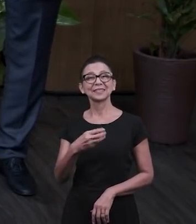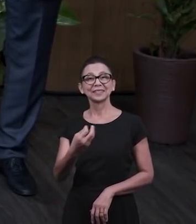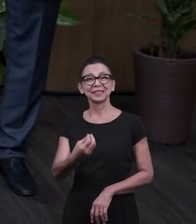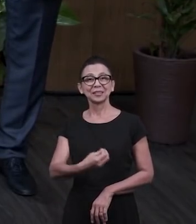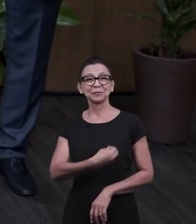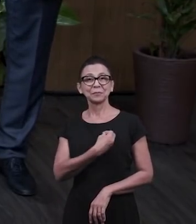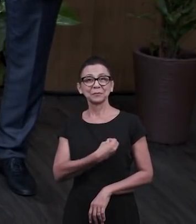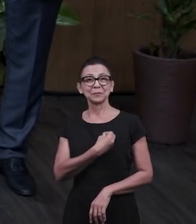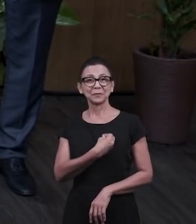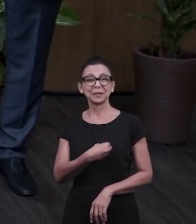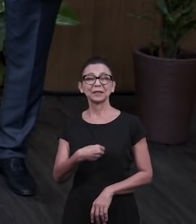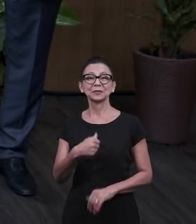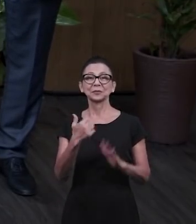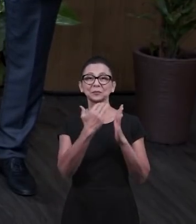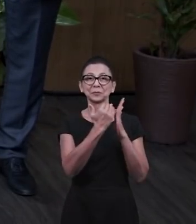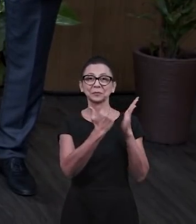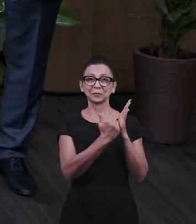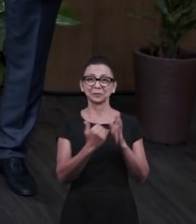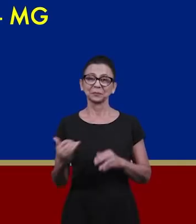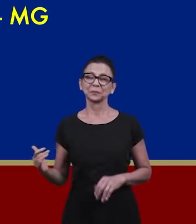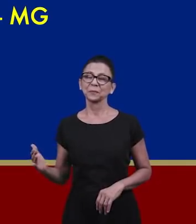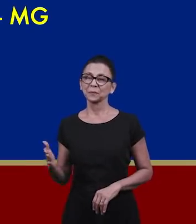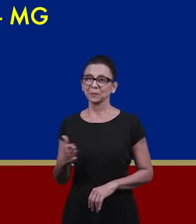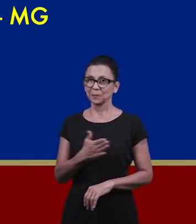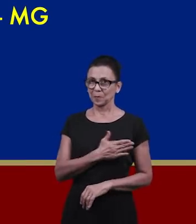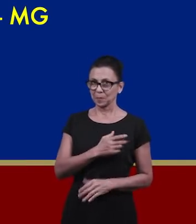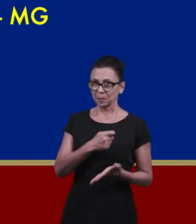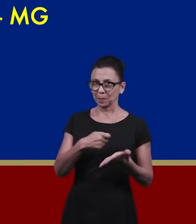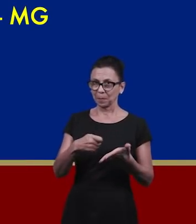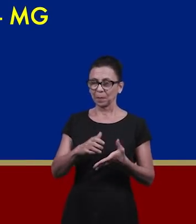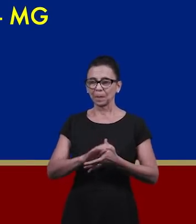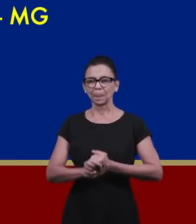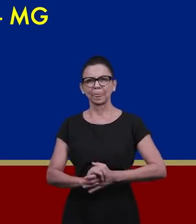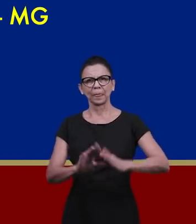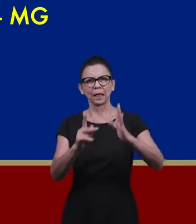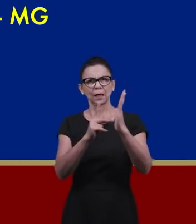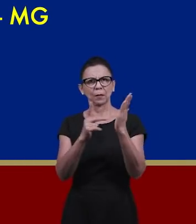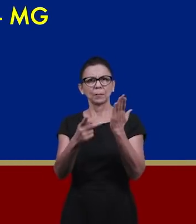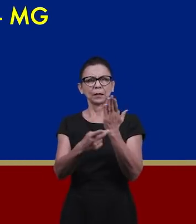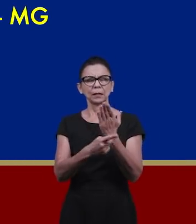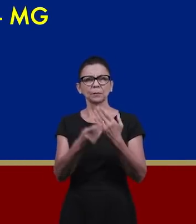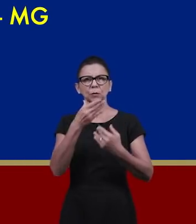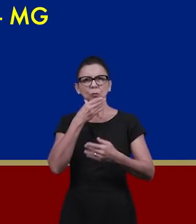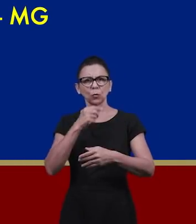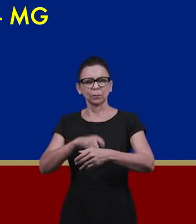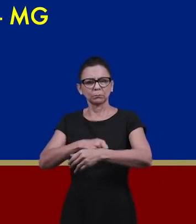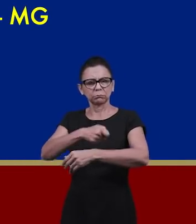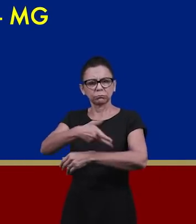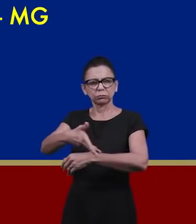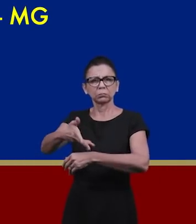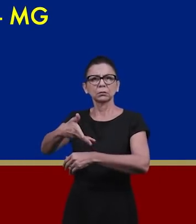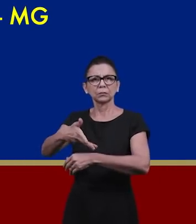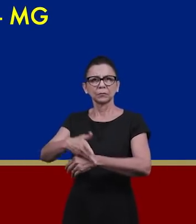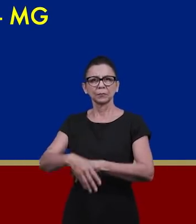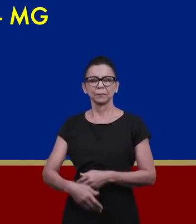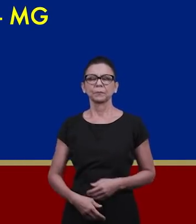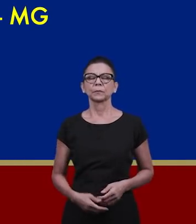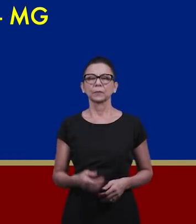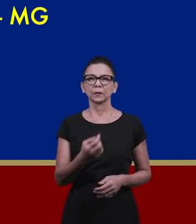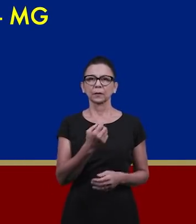programa. E ele escreveu assim: na parábola do semeador, o primeiro